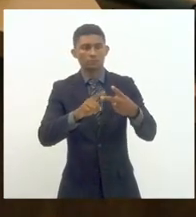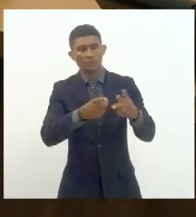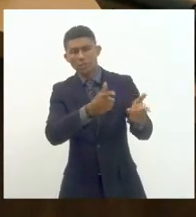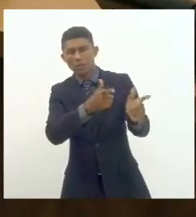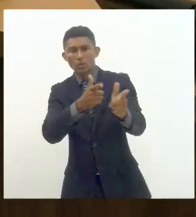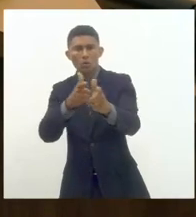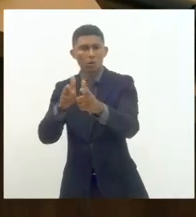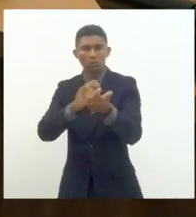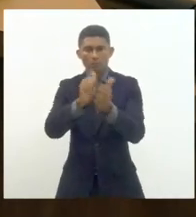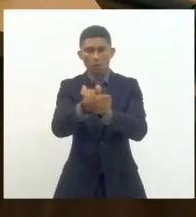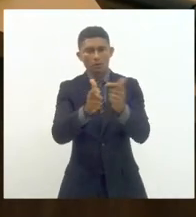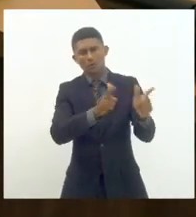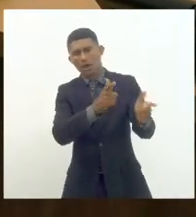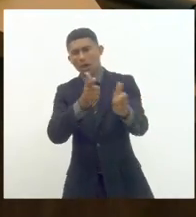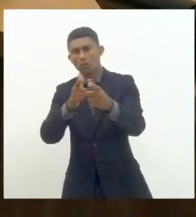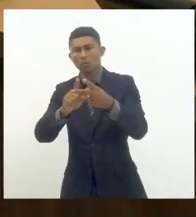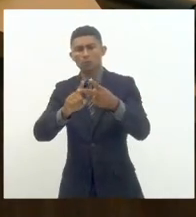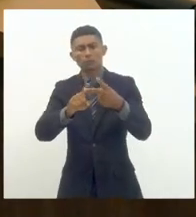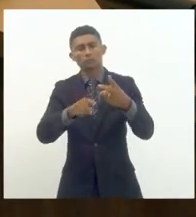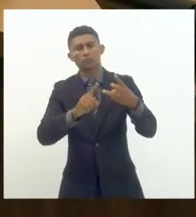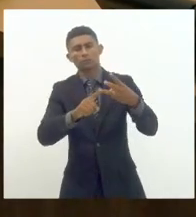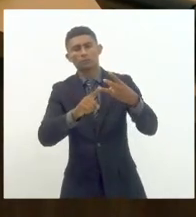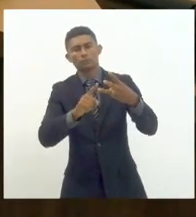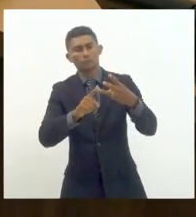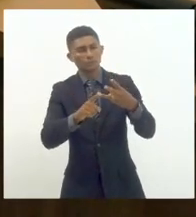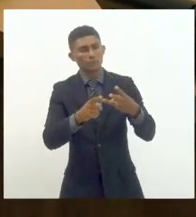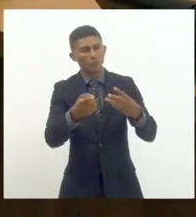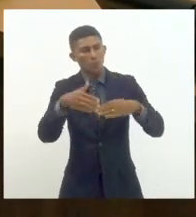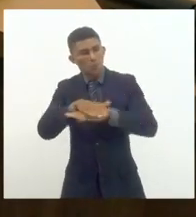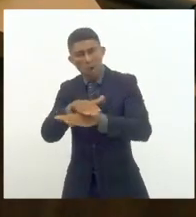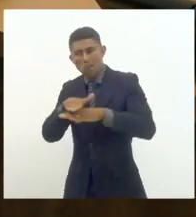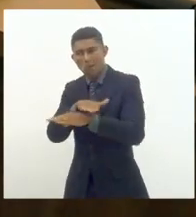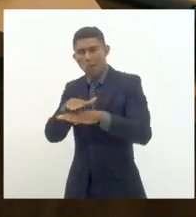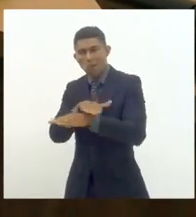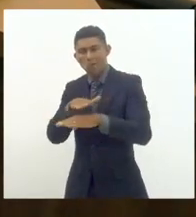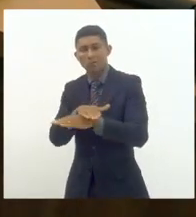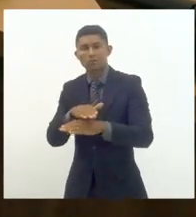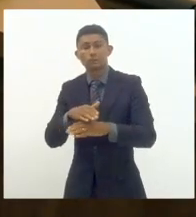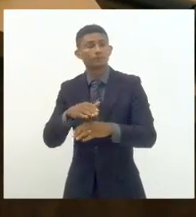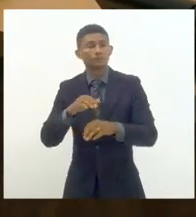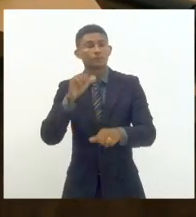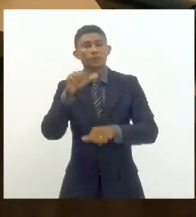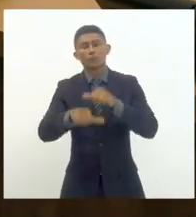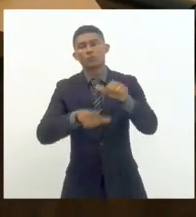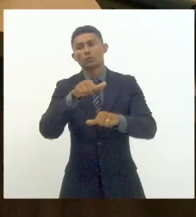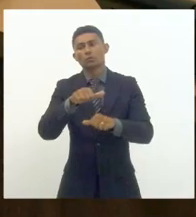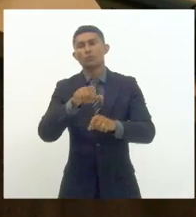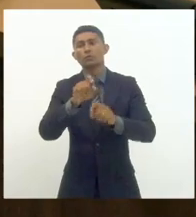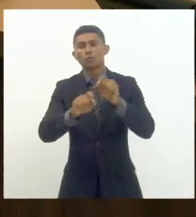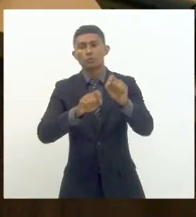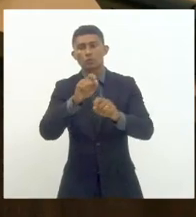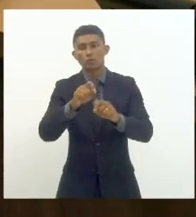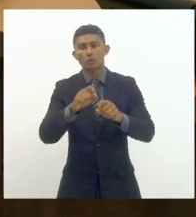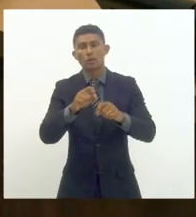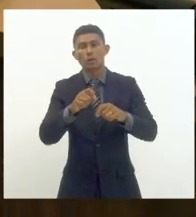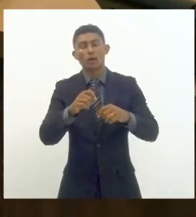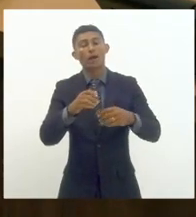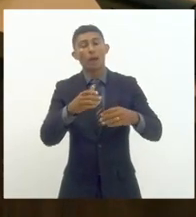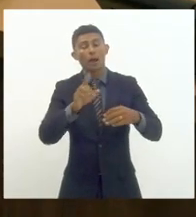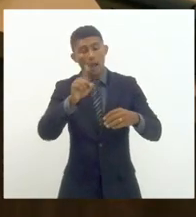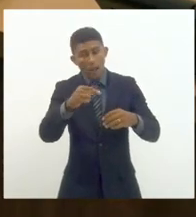atirador esportista e tirei colecionador. E troquei por colecionador de selos